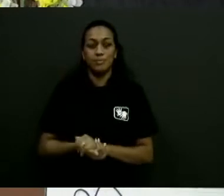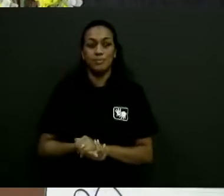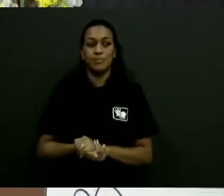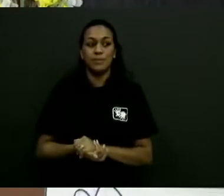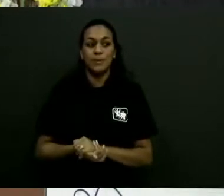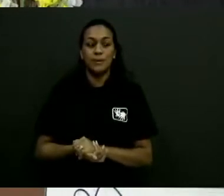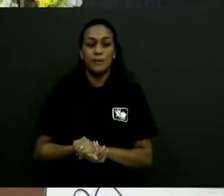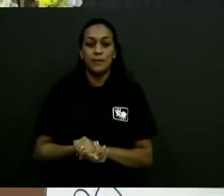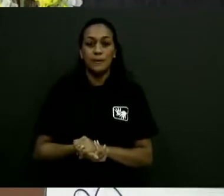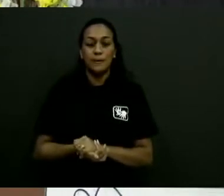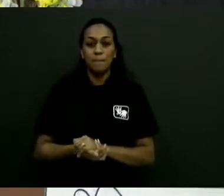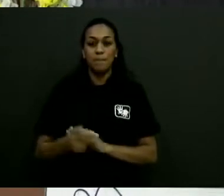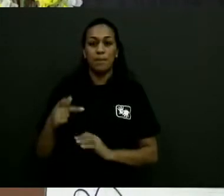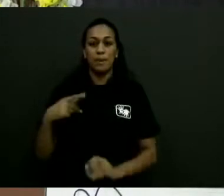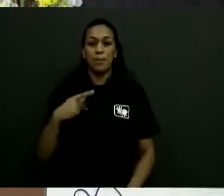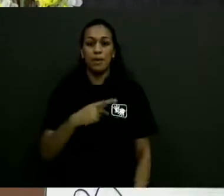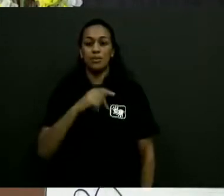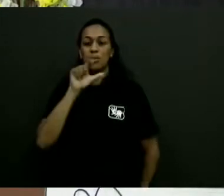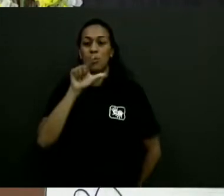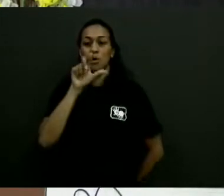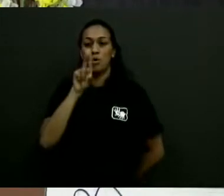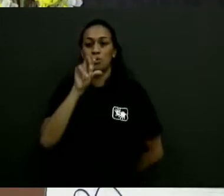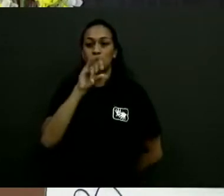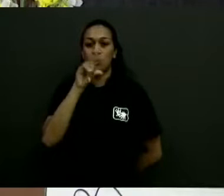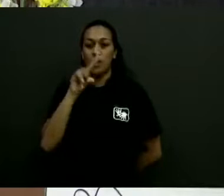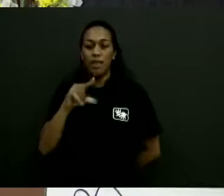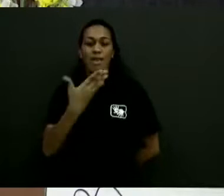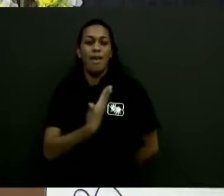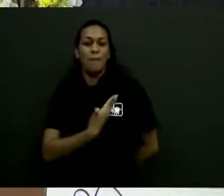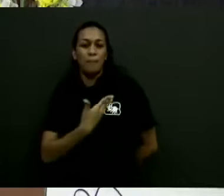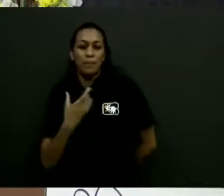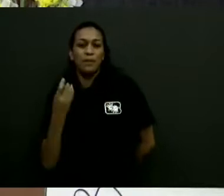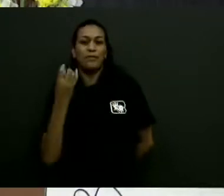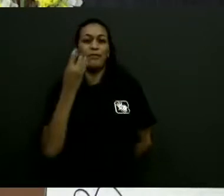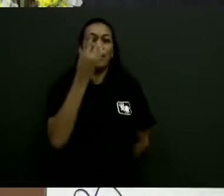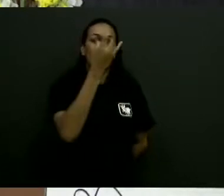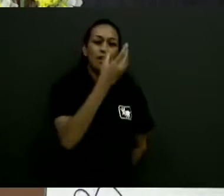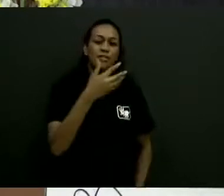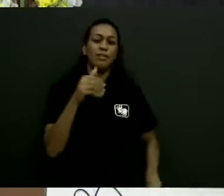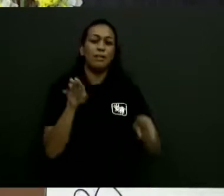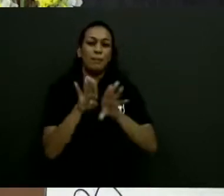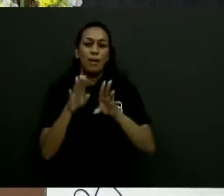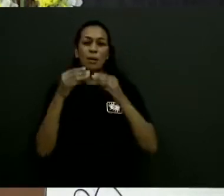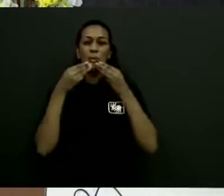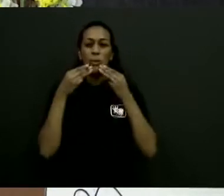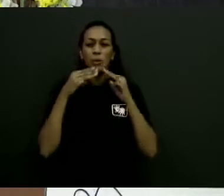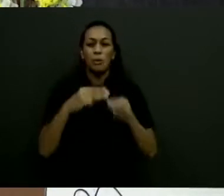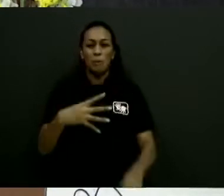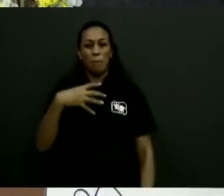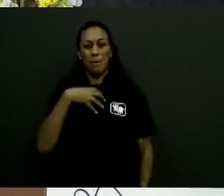verdade, verdade. Pastor Luiz também é o nosso grande amigo de viagem, Honduras. São Salvador, El Salvador,